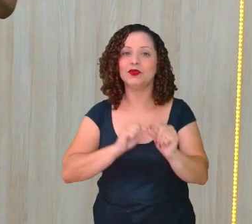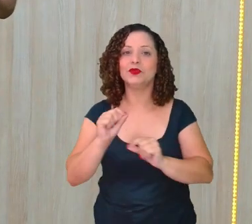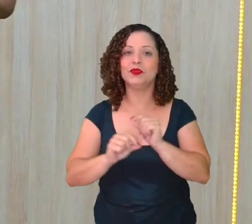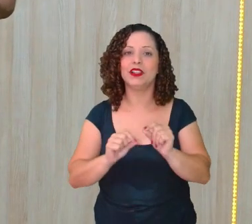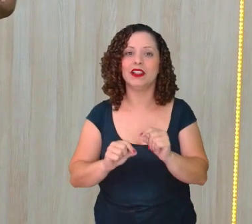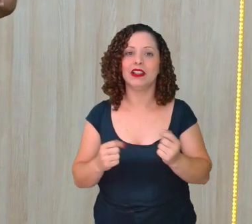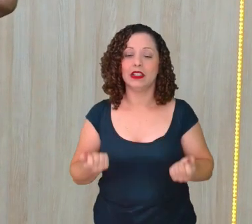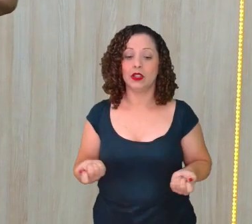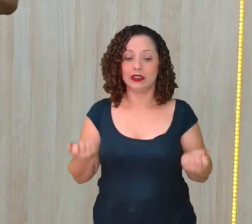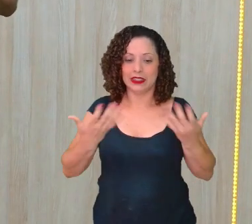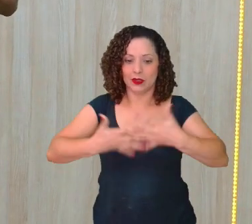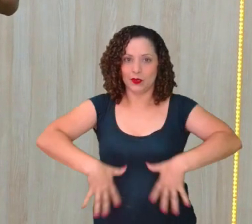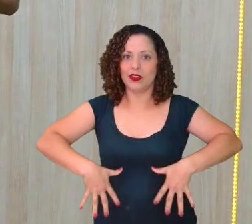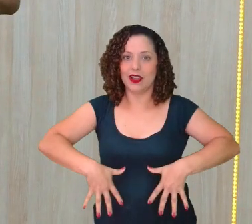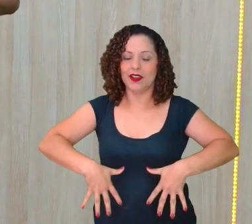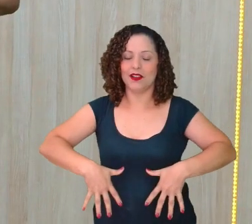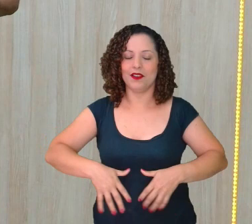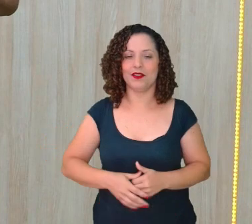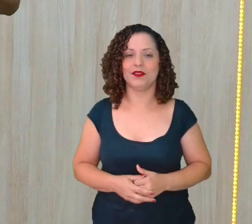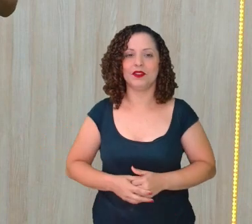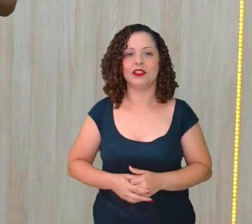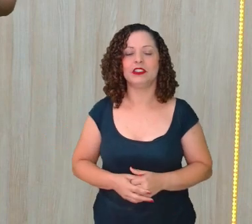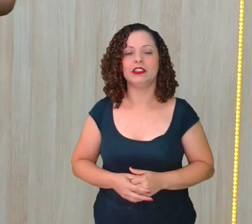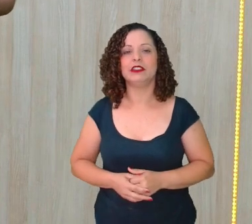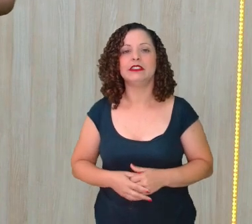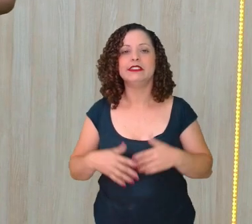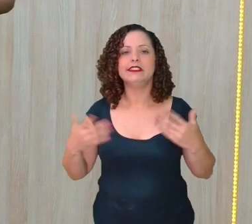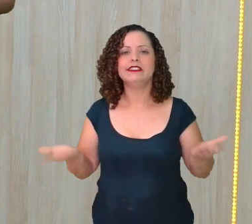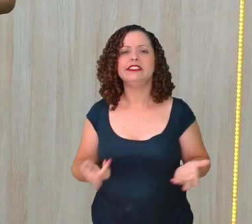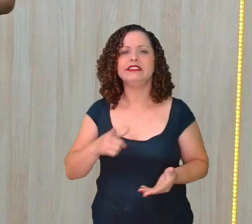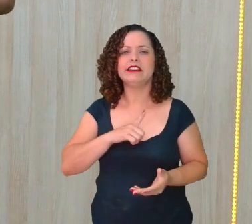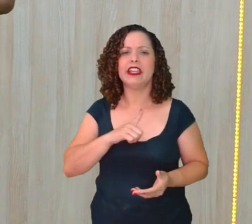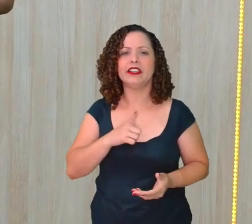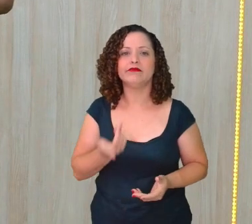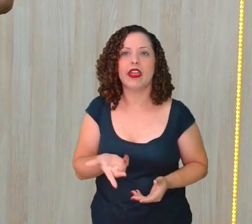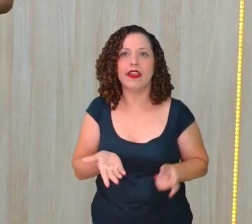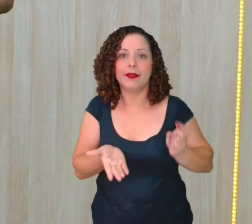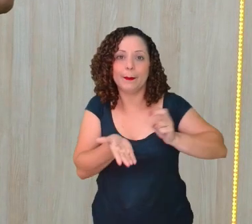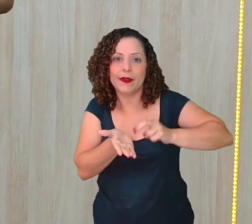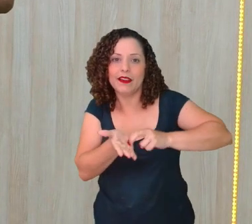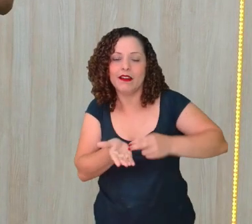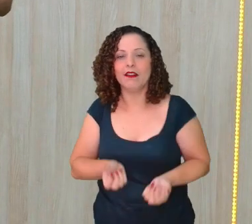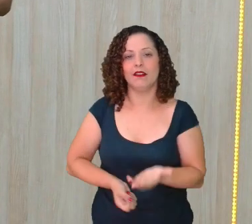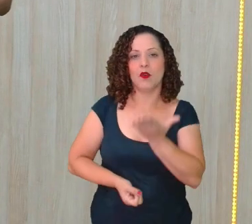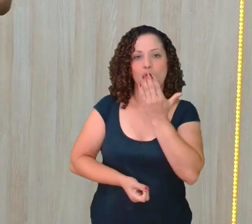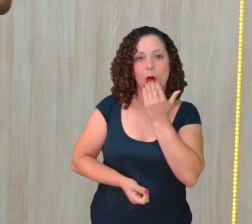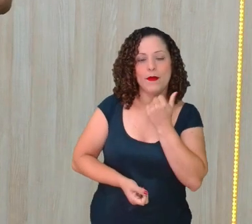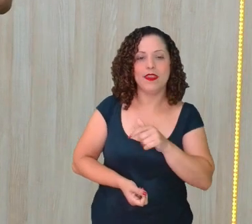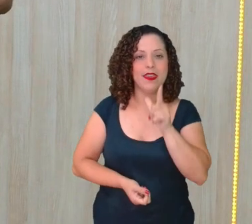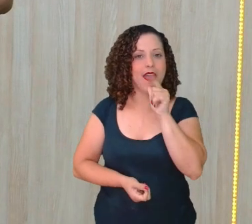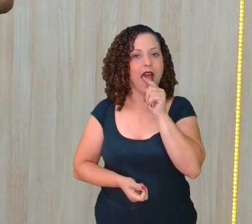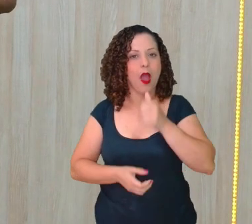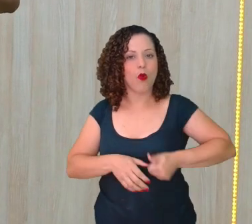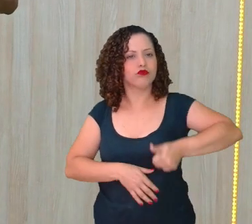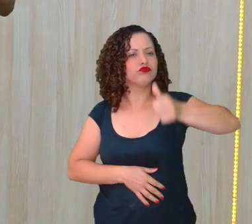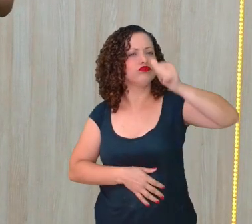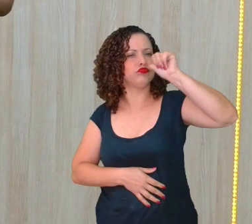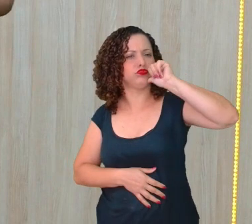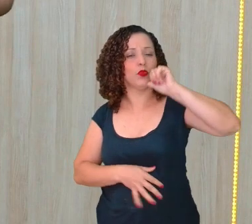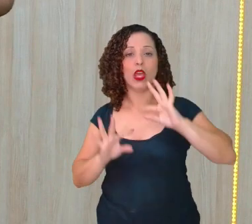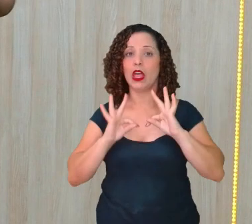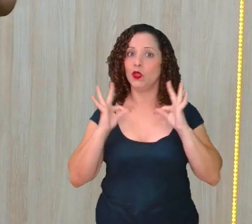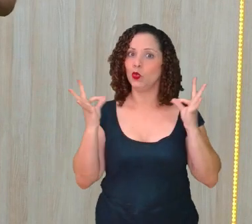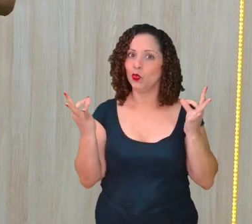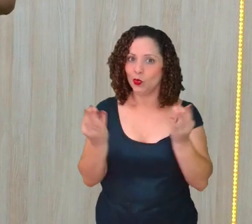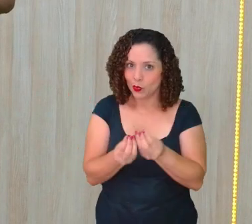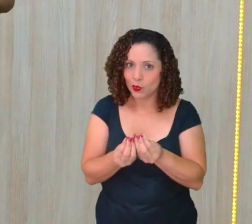espaço natural. Se a gente, durante o dia, consome alimentos, bebemos água, tudo isso